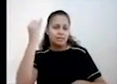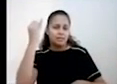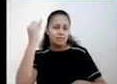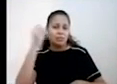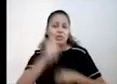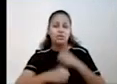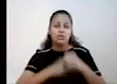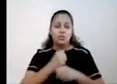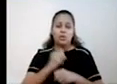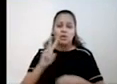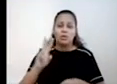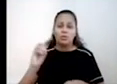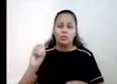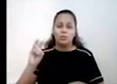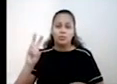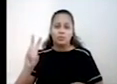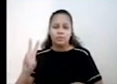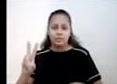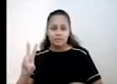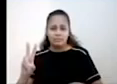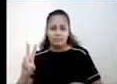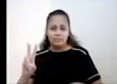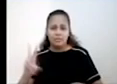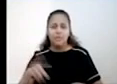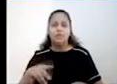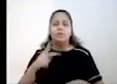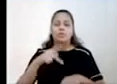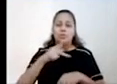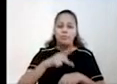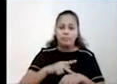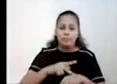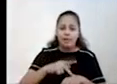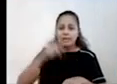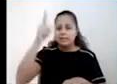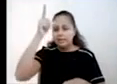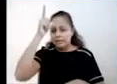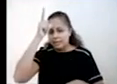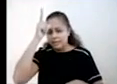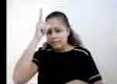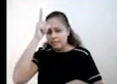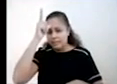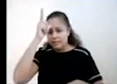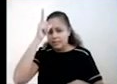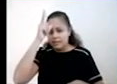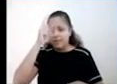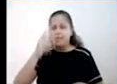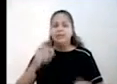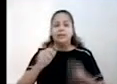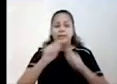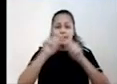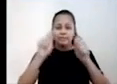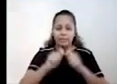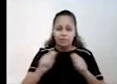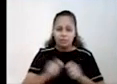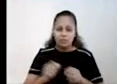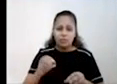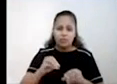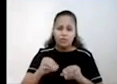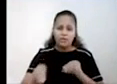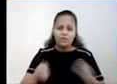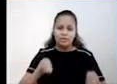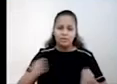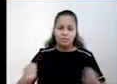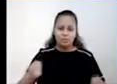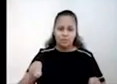Exposição Universal do ano 2000 na Alemanha, teve toda a sua estrutura desmontada após o evento. Os materiais